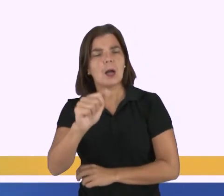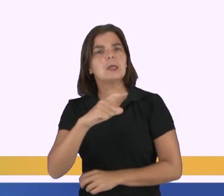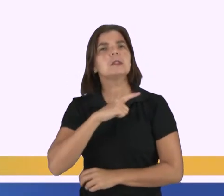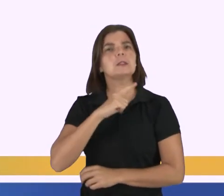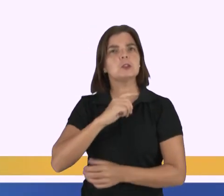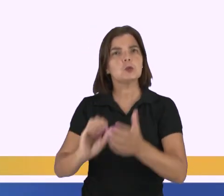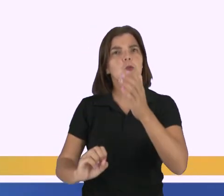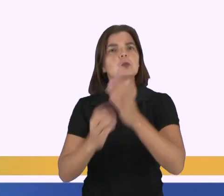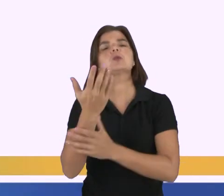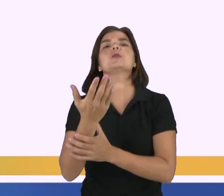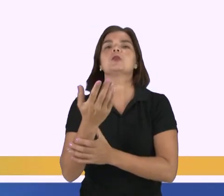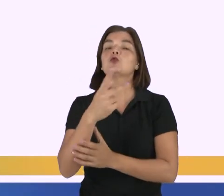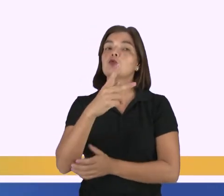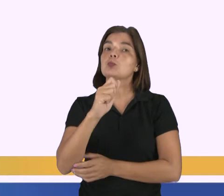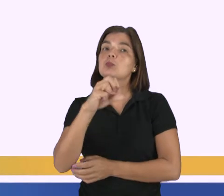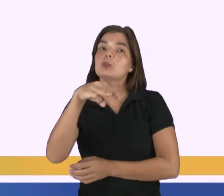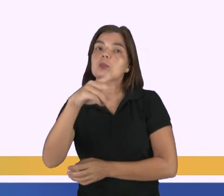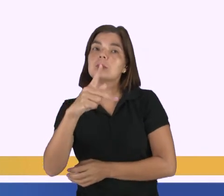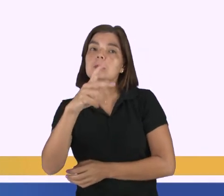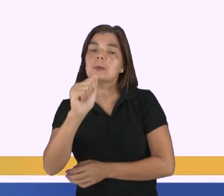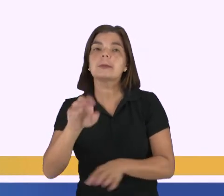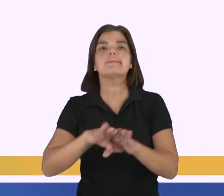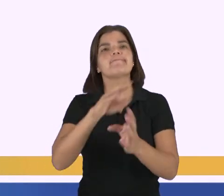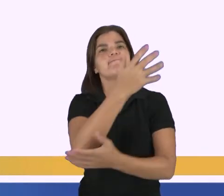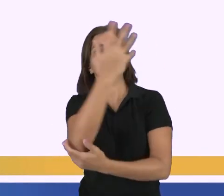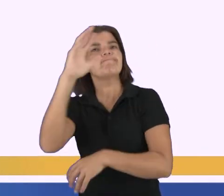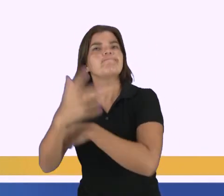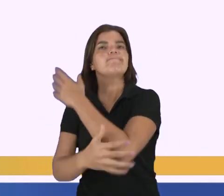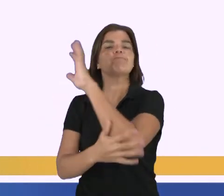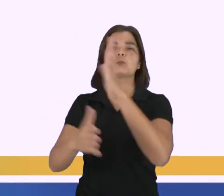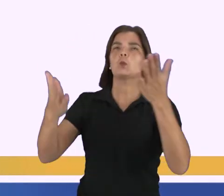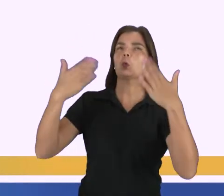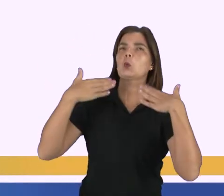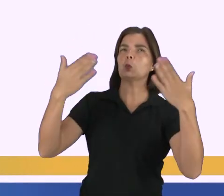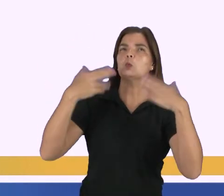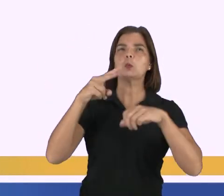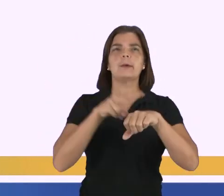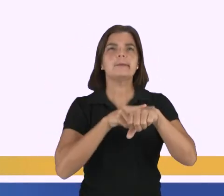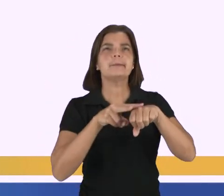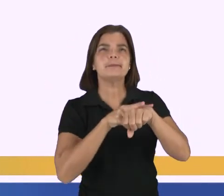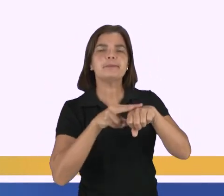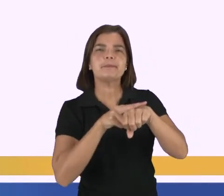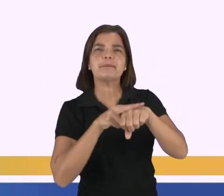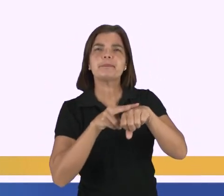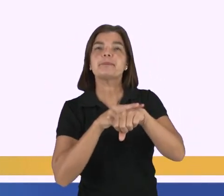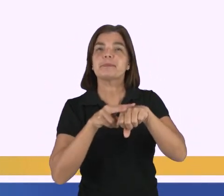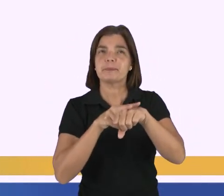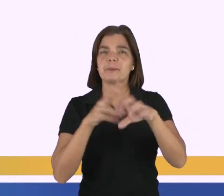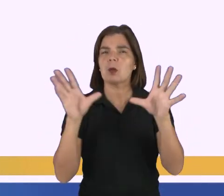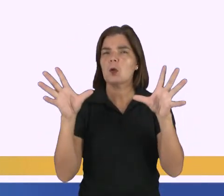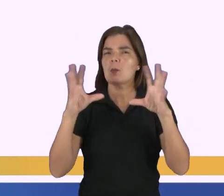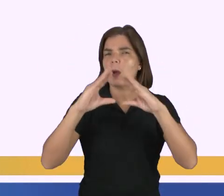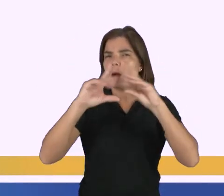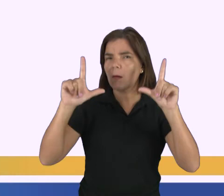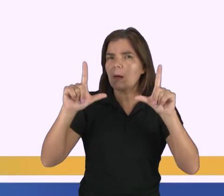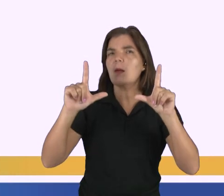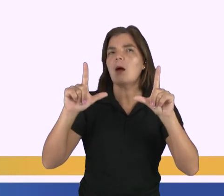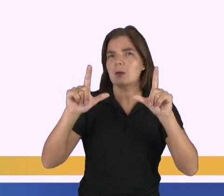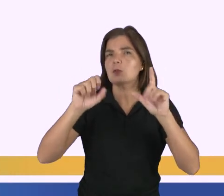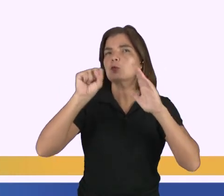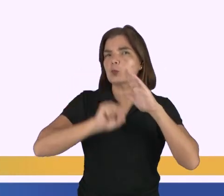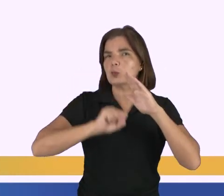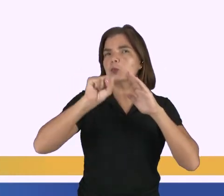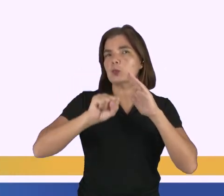ou região de Pampas, a floresta tropical com esse verde, mais a região sudeste